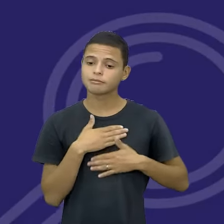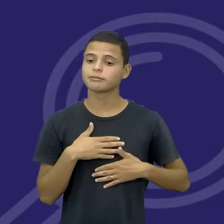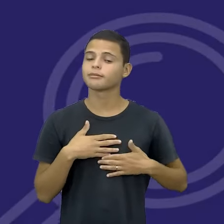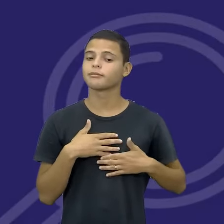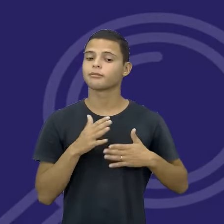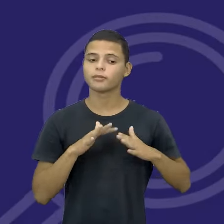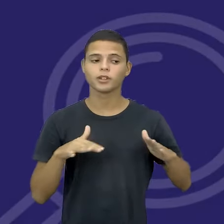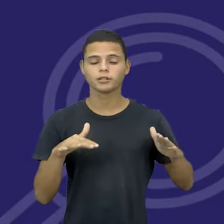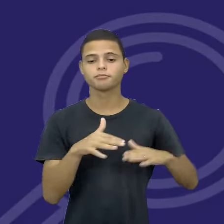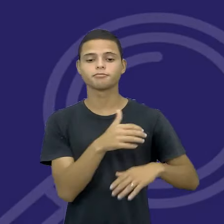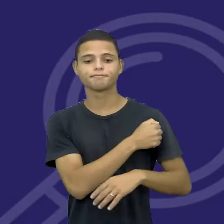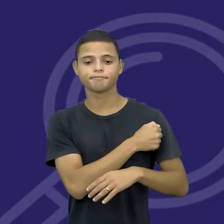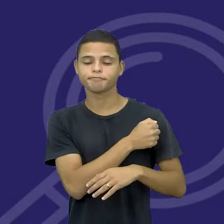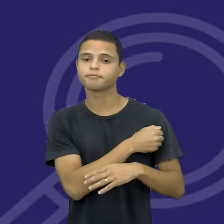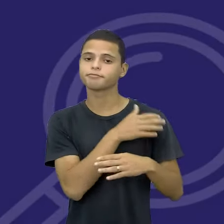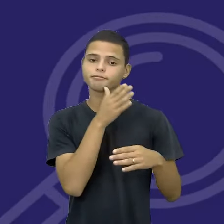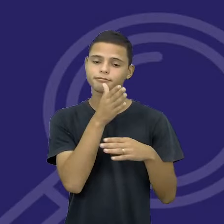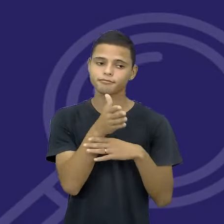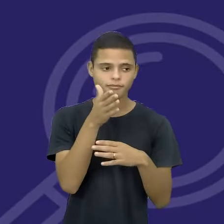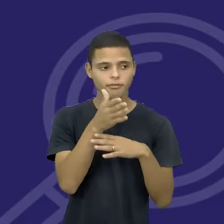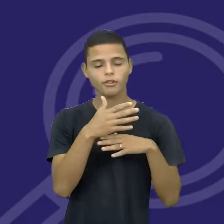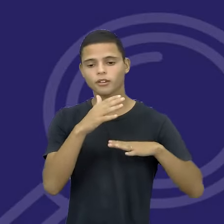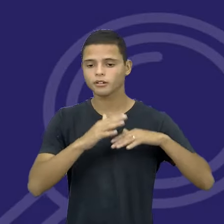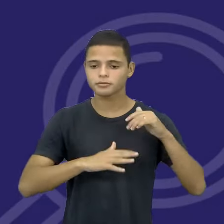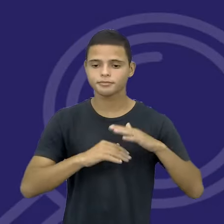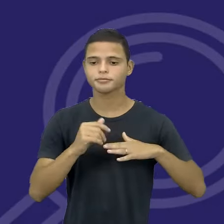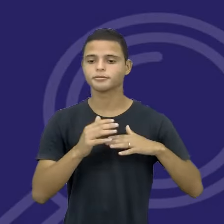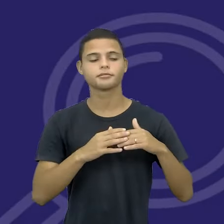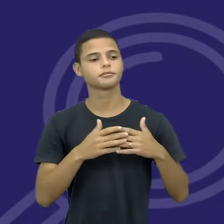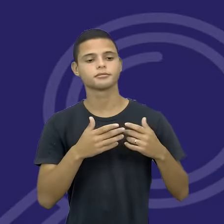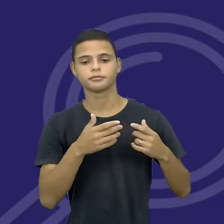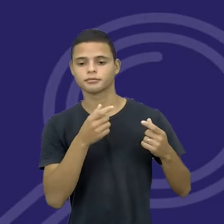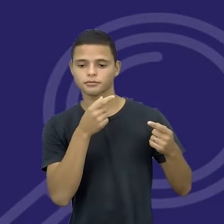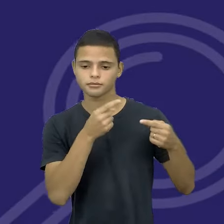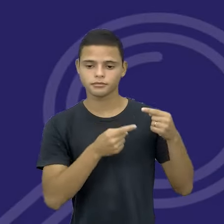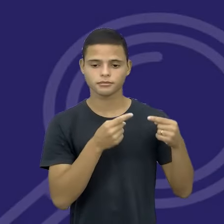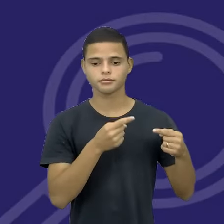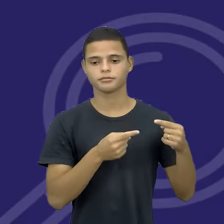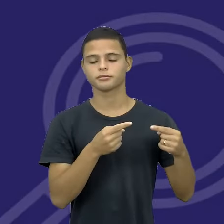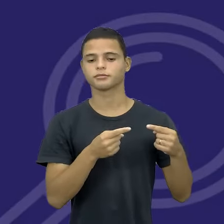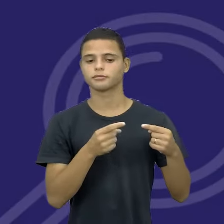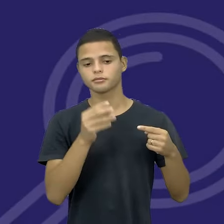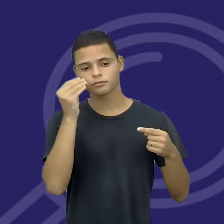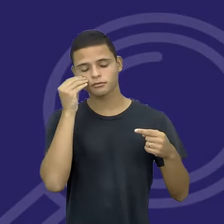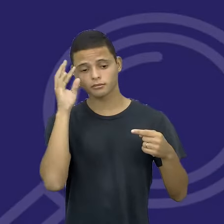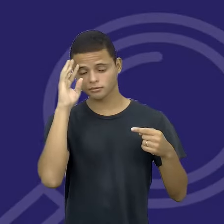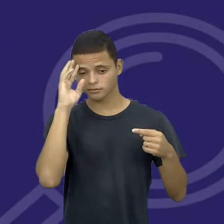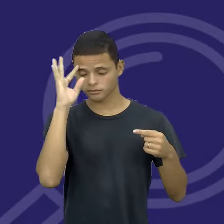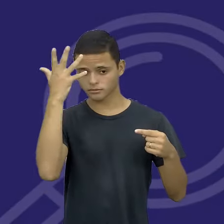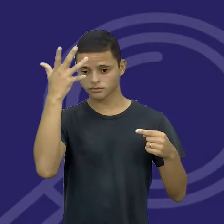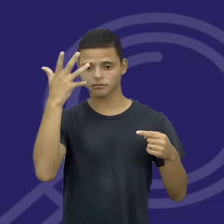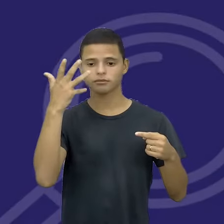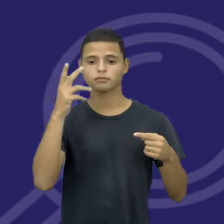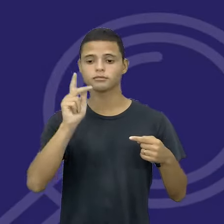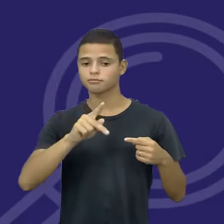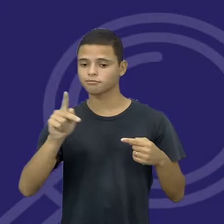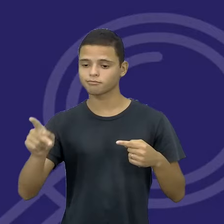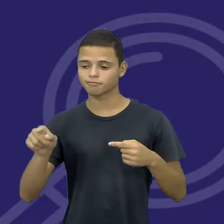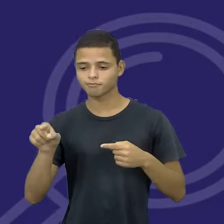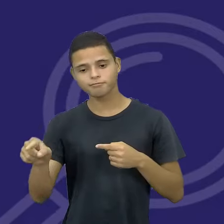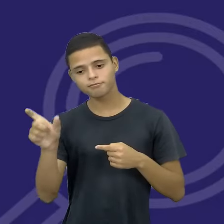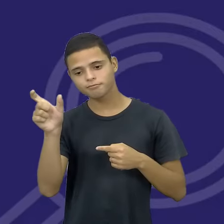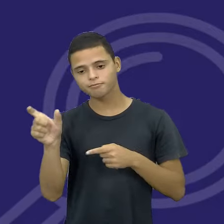Todos os estudantes participarão da discussão dessas diferentes resoluções. E o professor coloca-se como